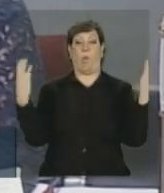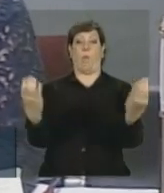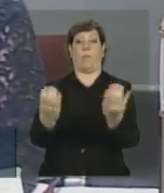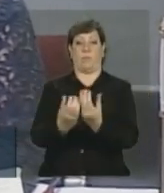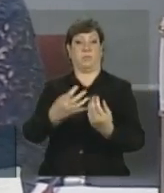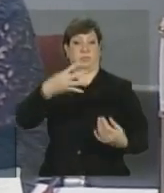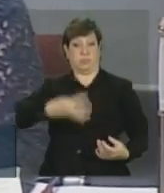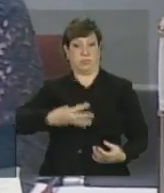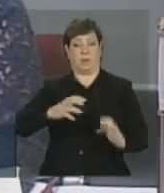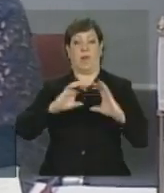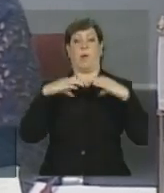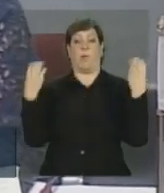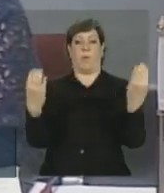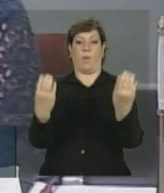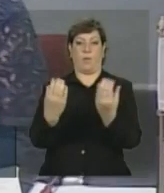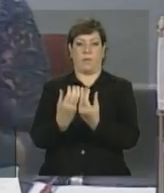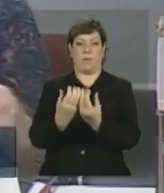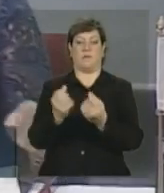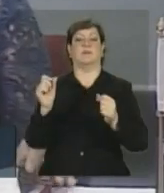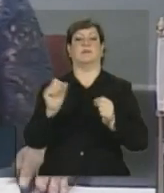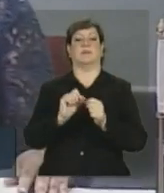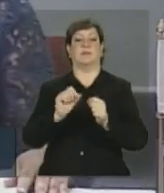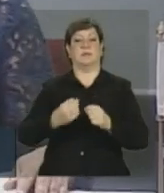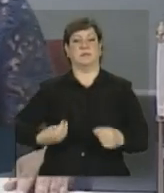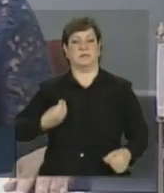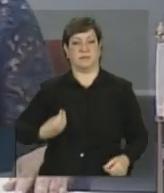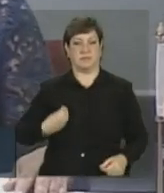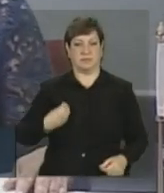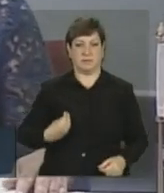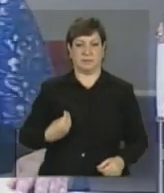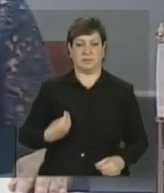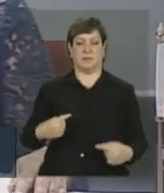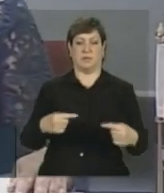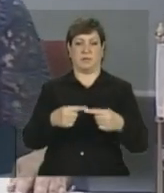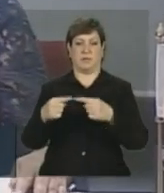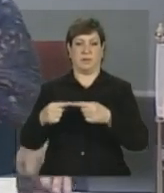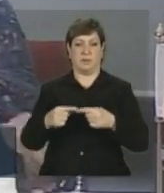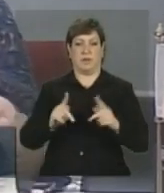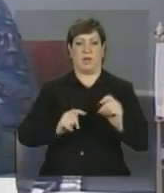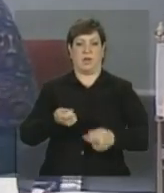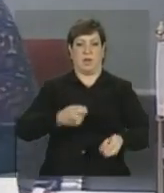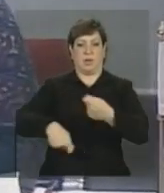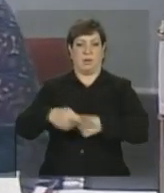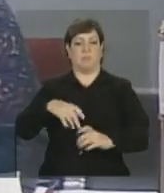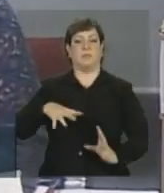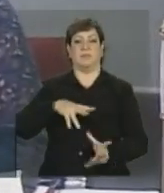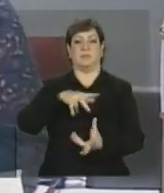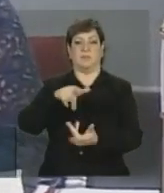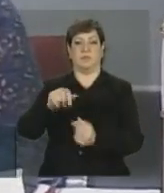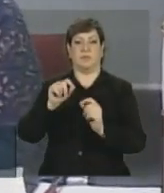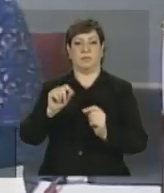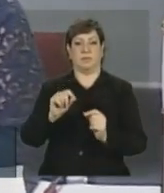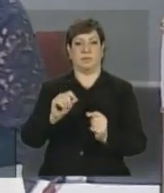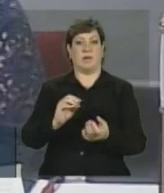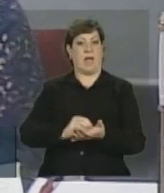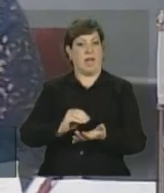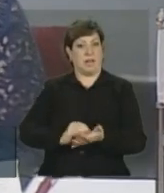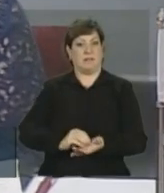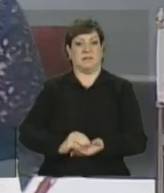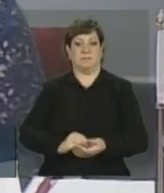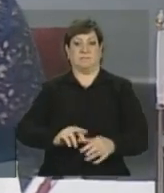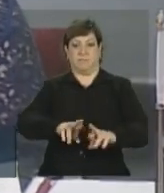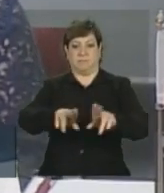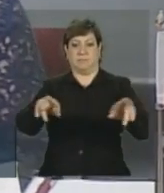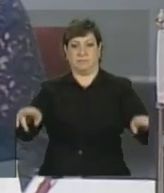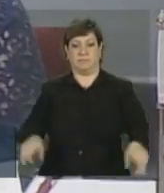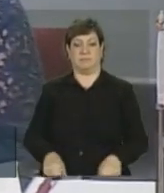esta quarta cúpula, realiza-se em contexto econômico internacional ainda diverso.